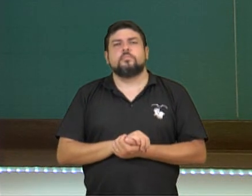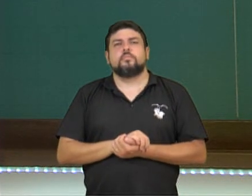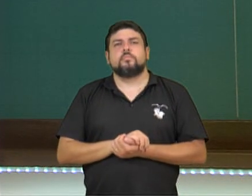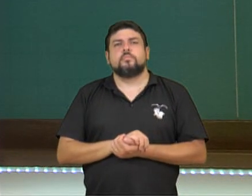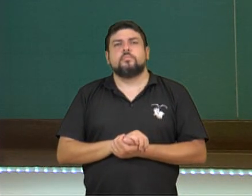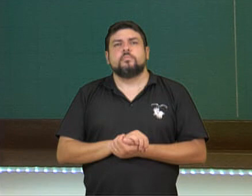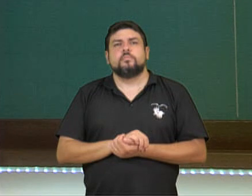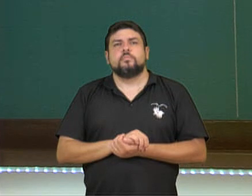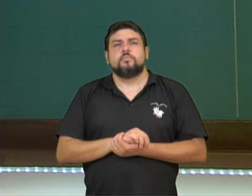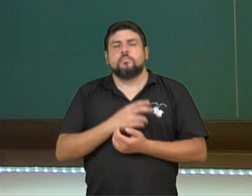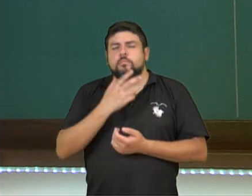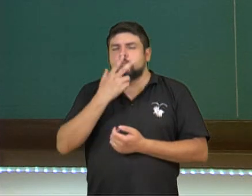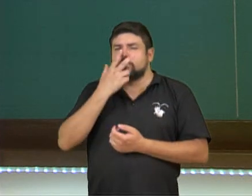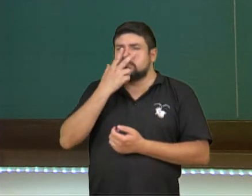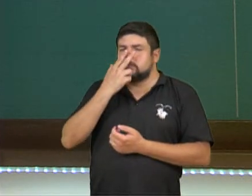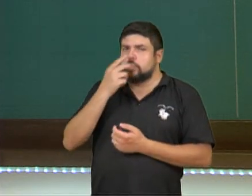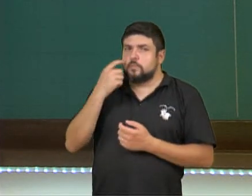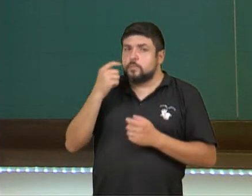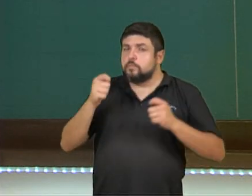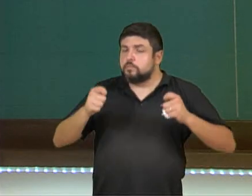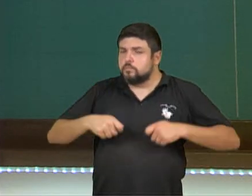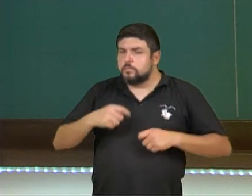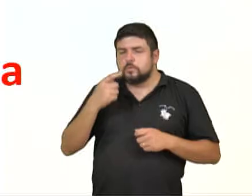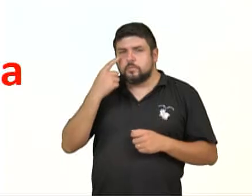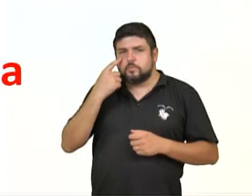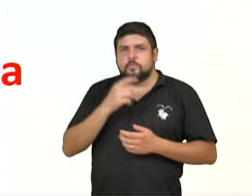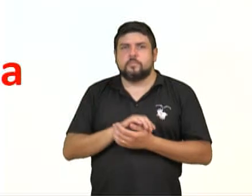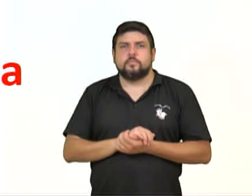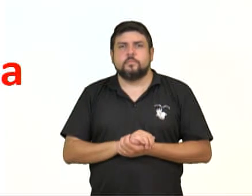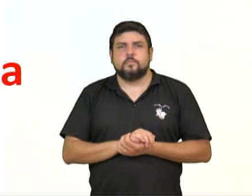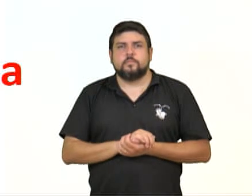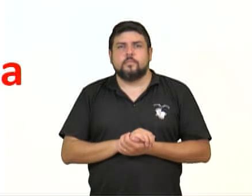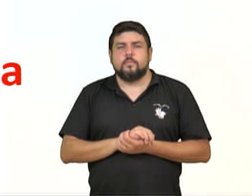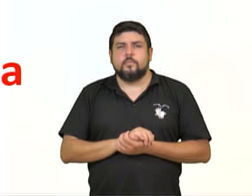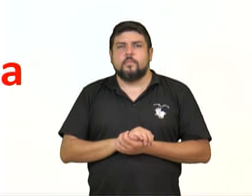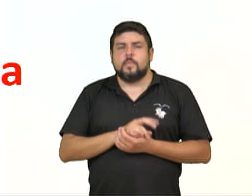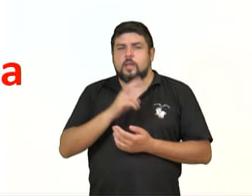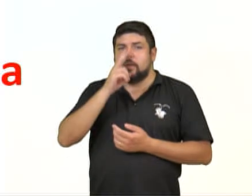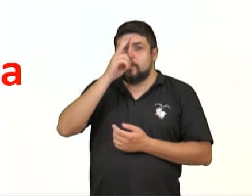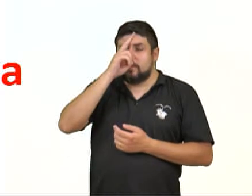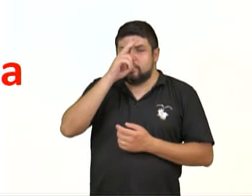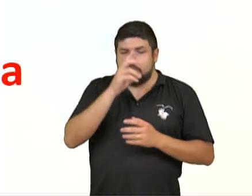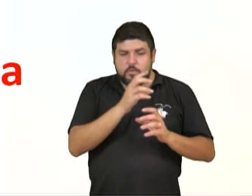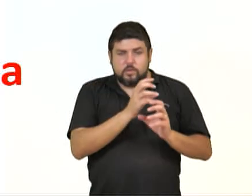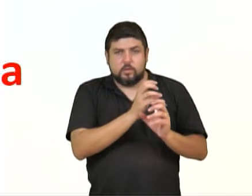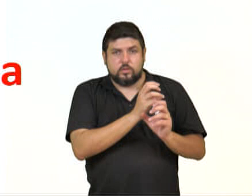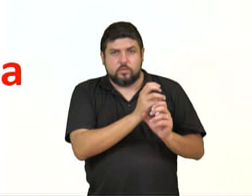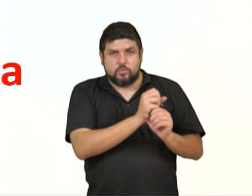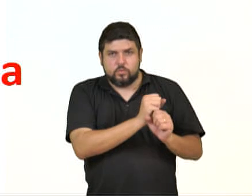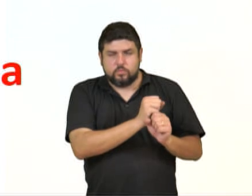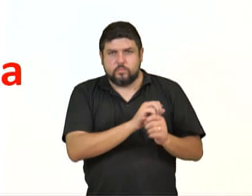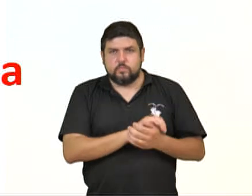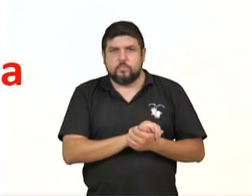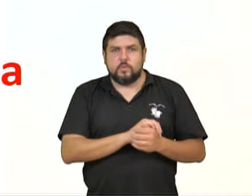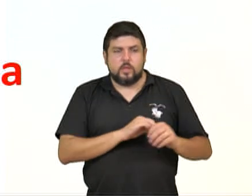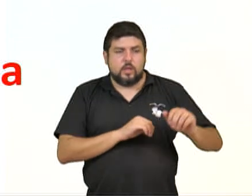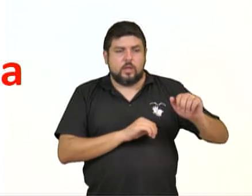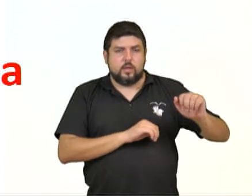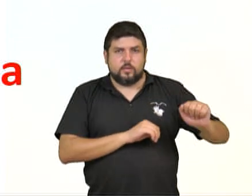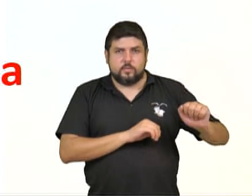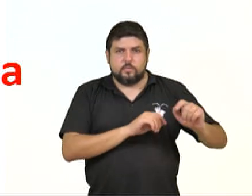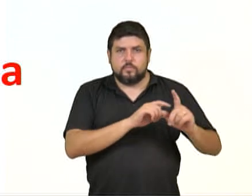Será possível? Então vamos ver. Lembrando da soma de números inteiros. Então olha aqui, ó. A